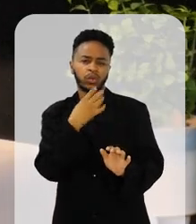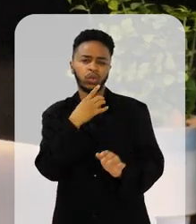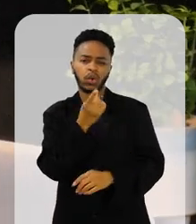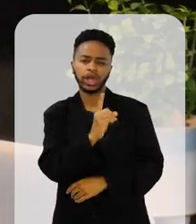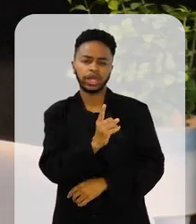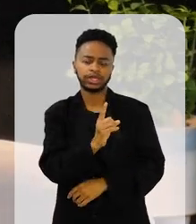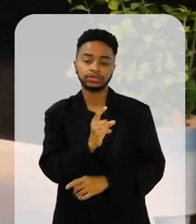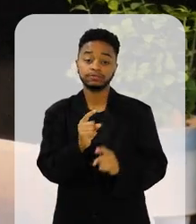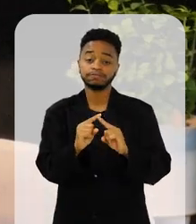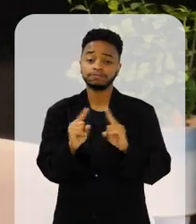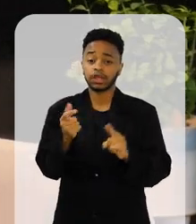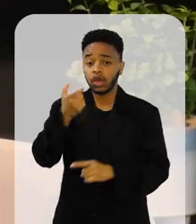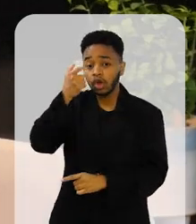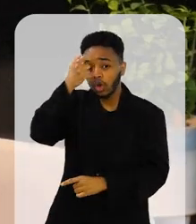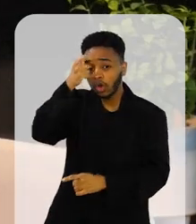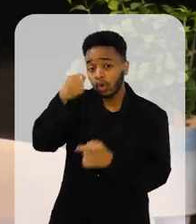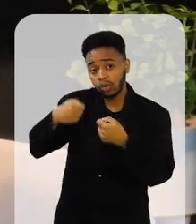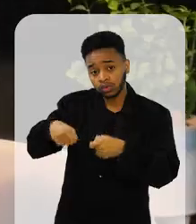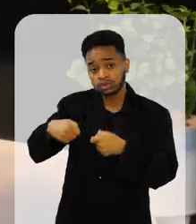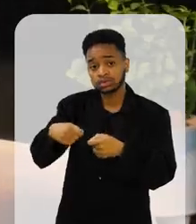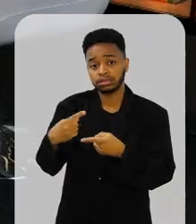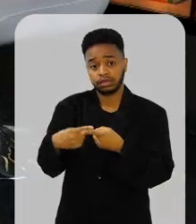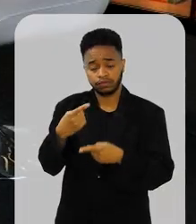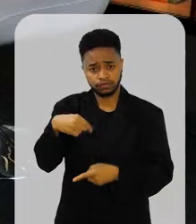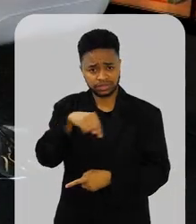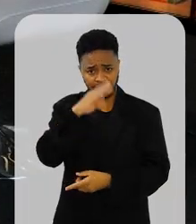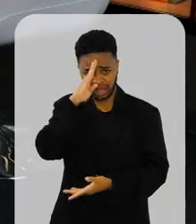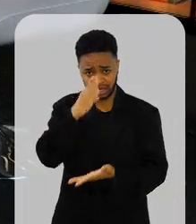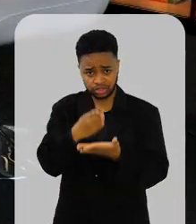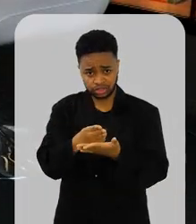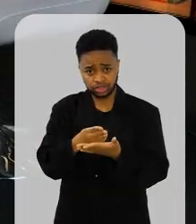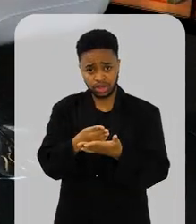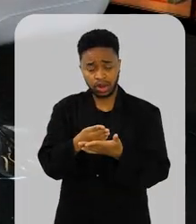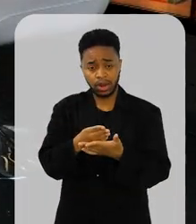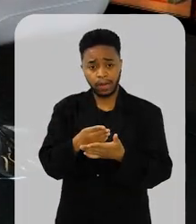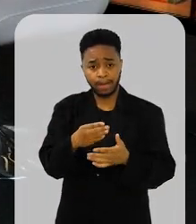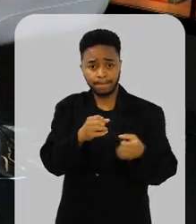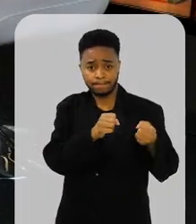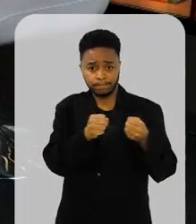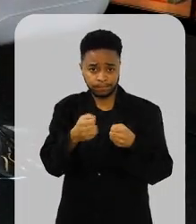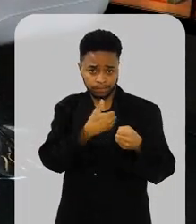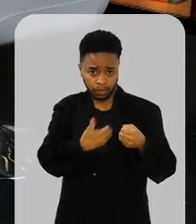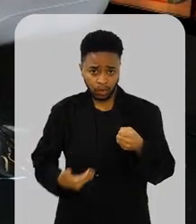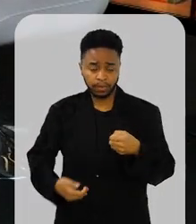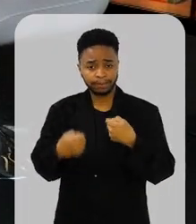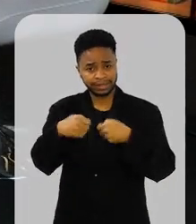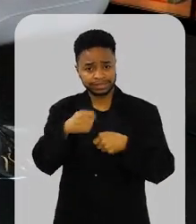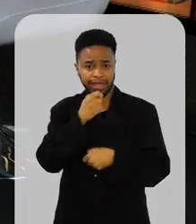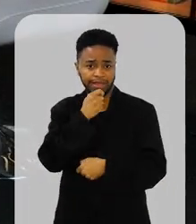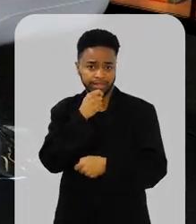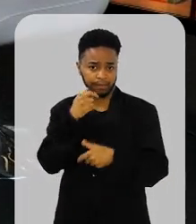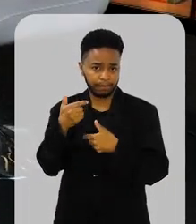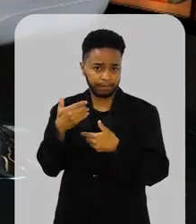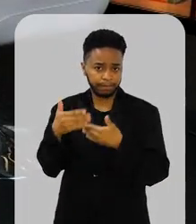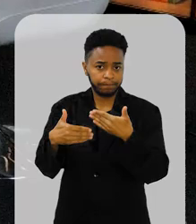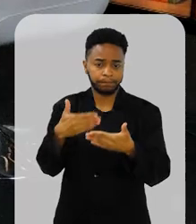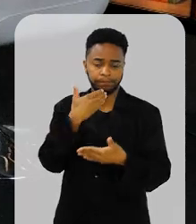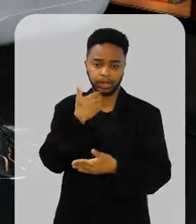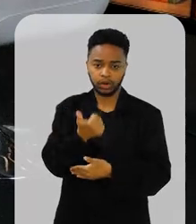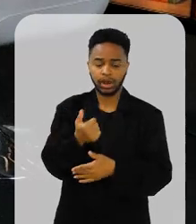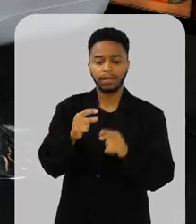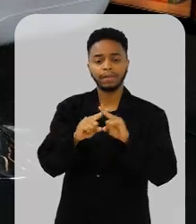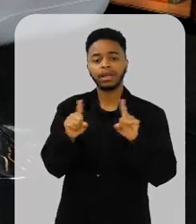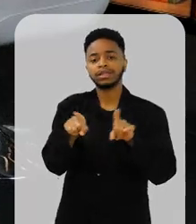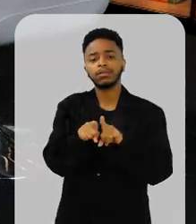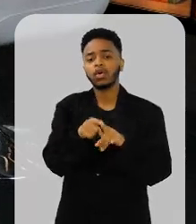conheço, eu não... Mas é uma conscientização. Vocês acreditam que o poder público, ele ainda precisa melhorar? E como